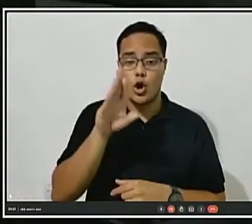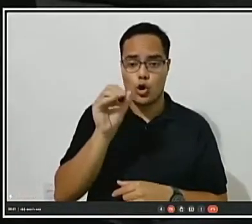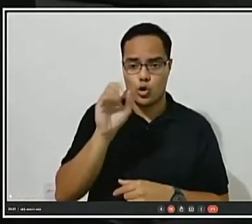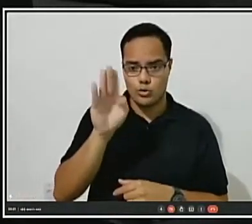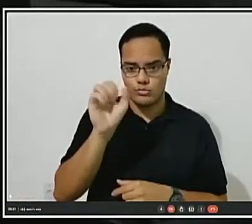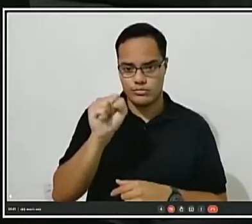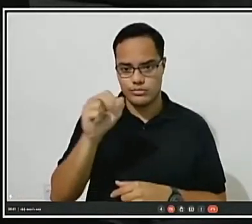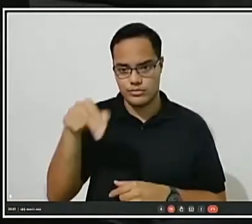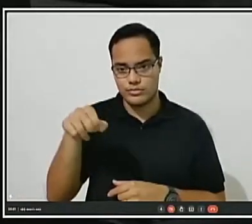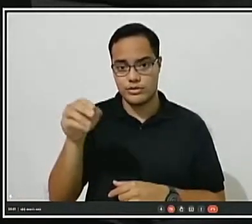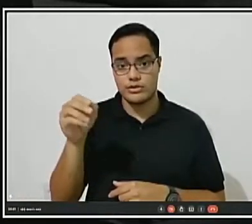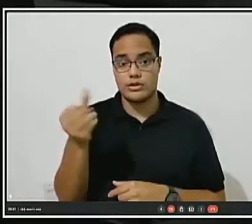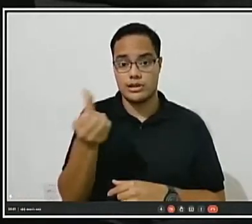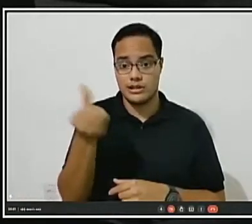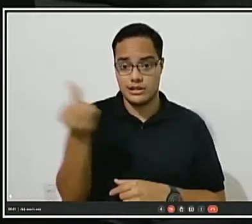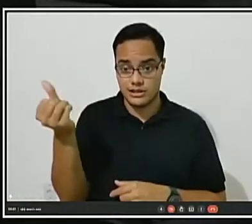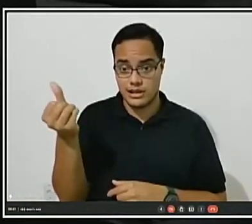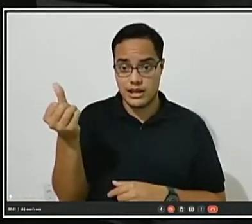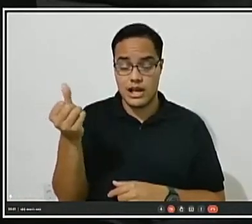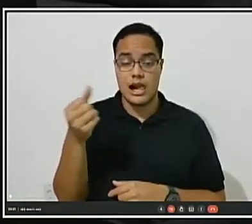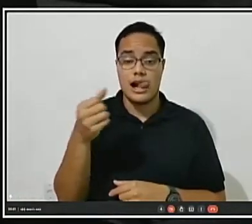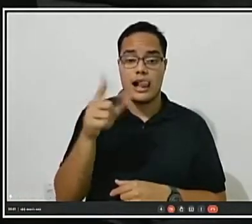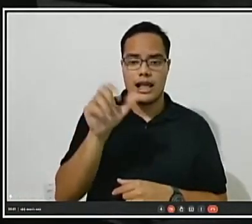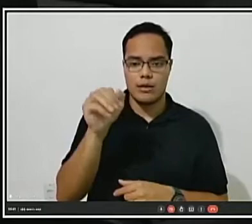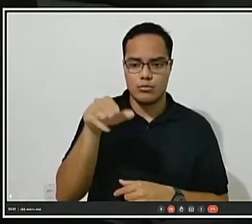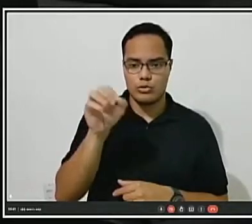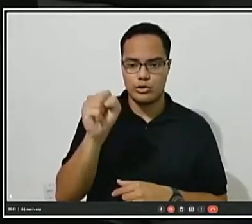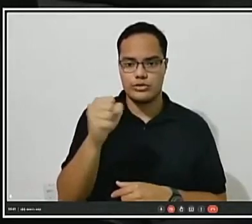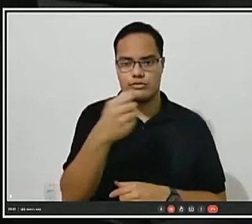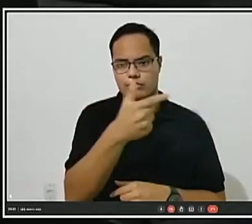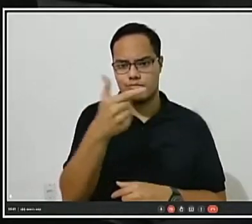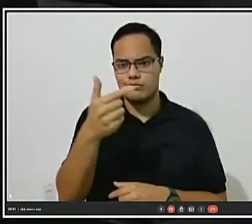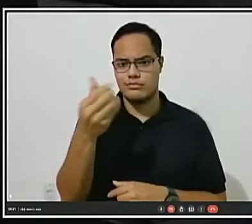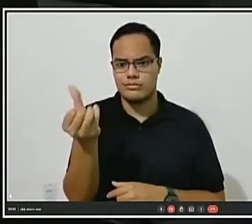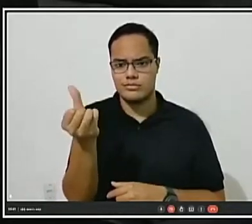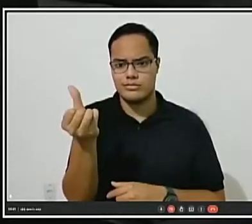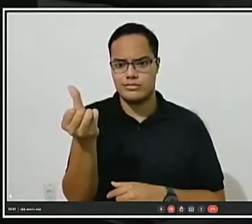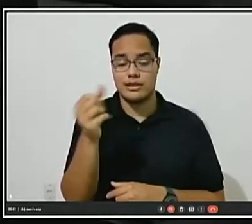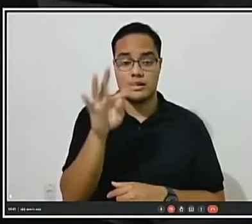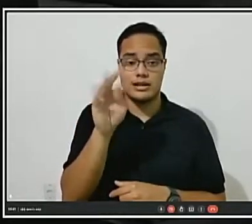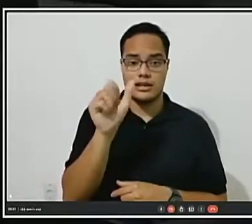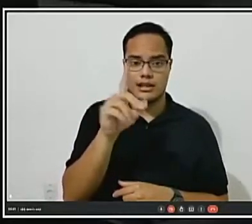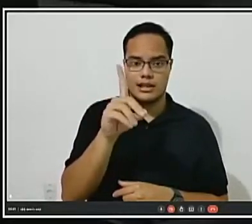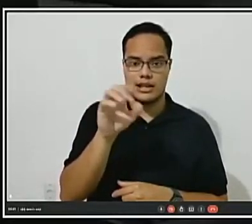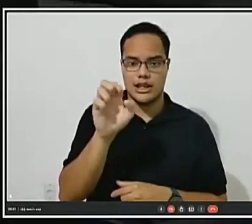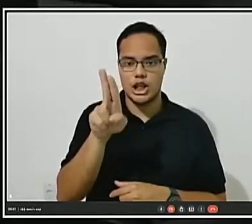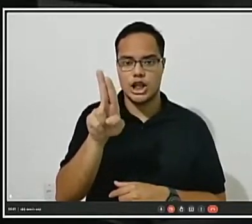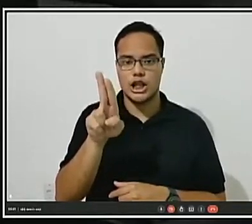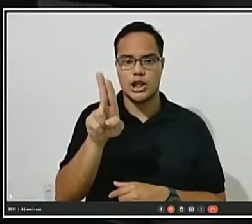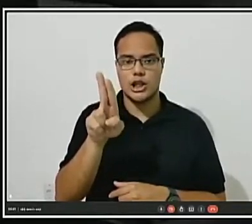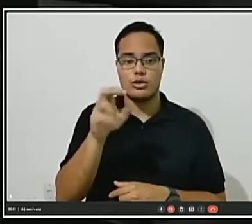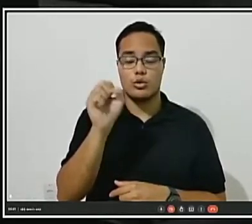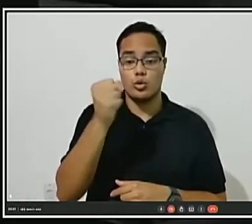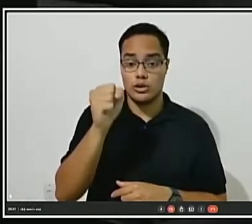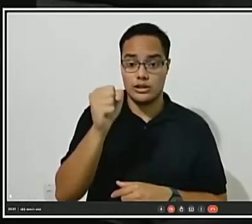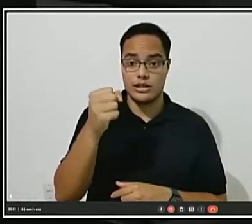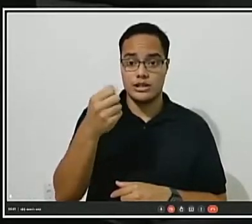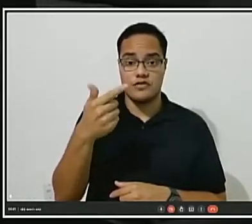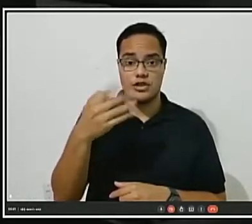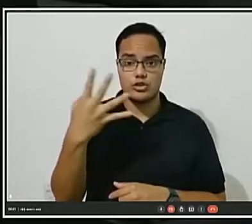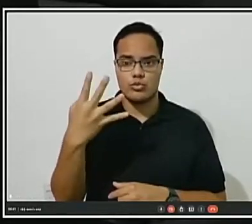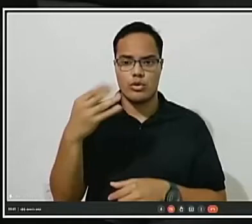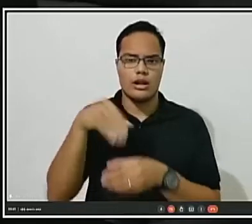Lemos, 227 votos, e Tadeu Venere, 834 votos. Então, me